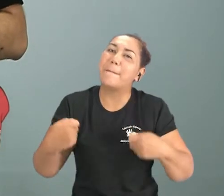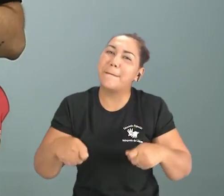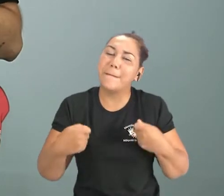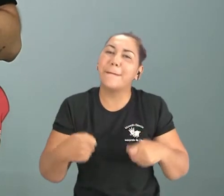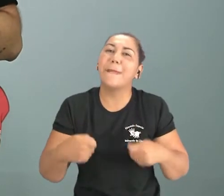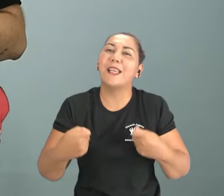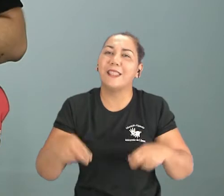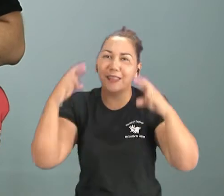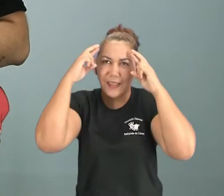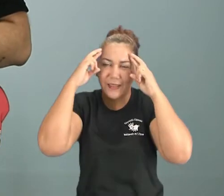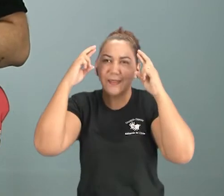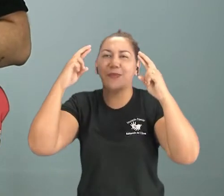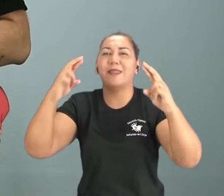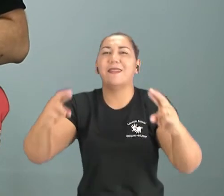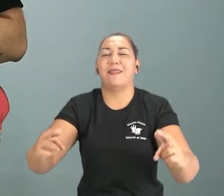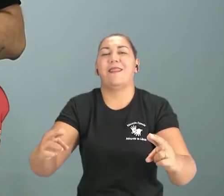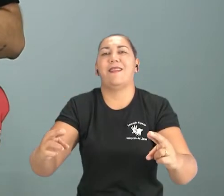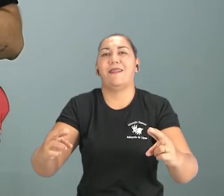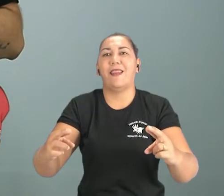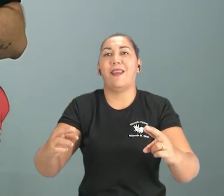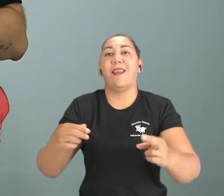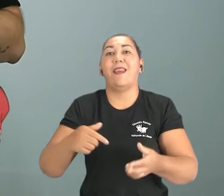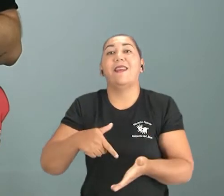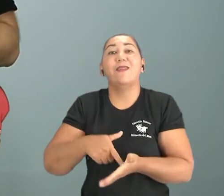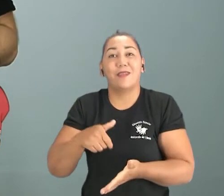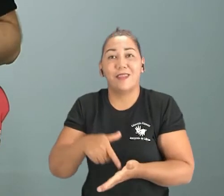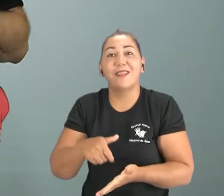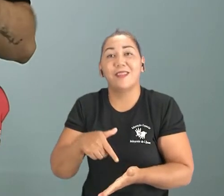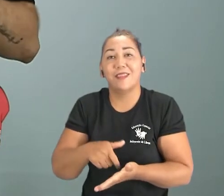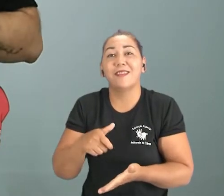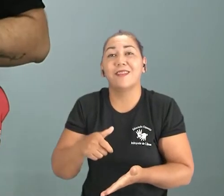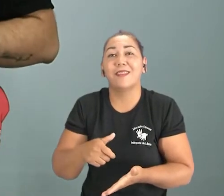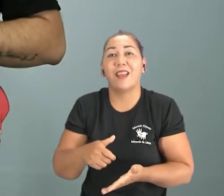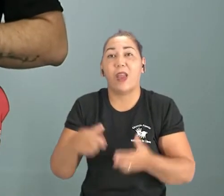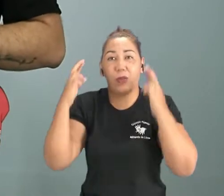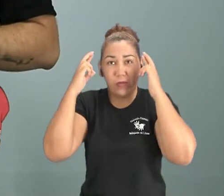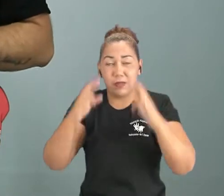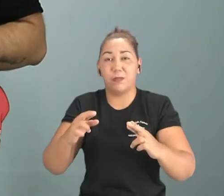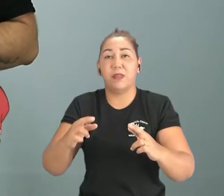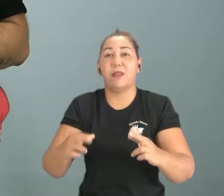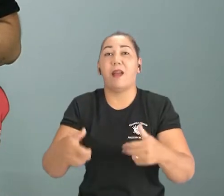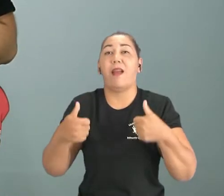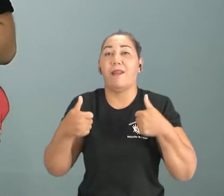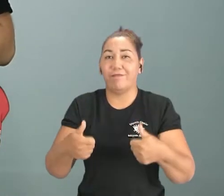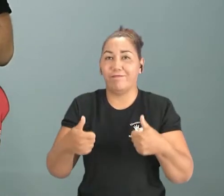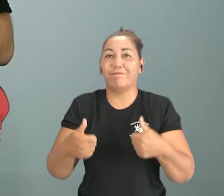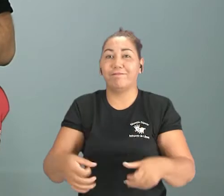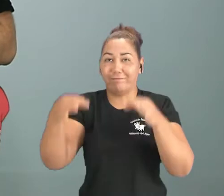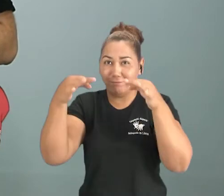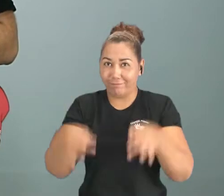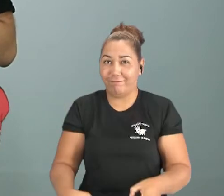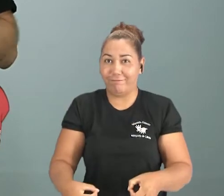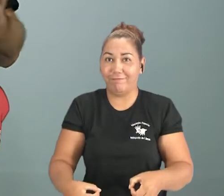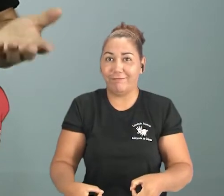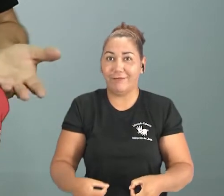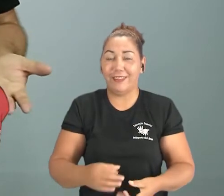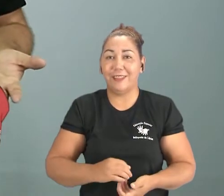tratar a natureza com respeito e eu só se instalar para que tá aqui o respeito seja cumprido